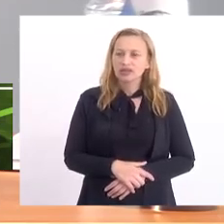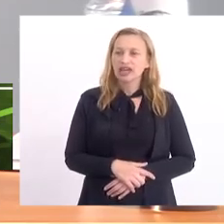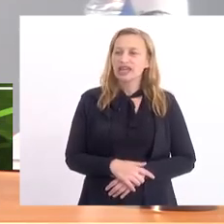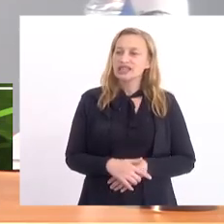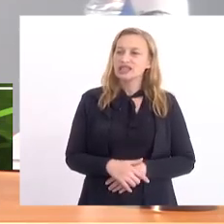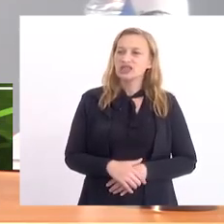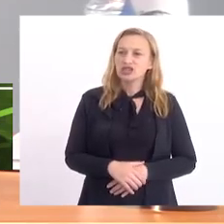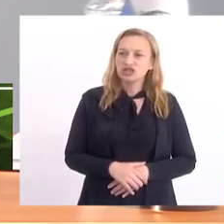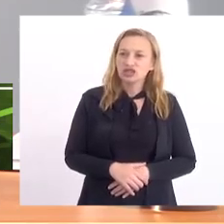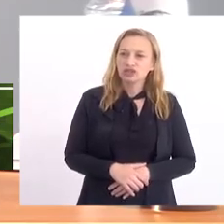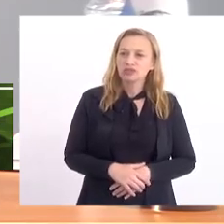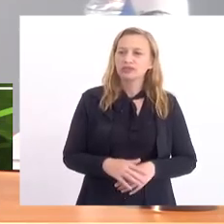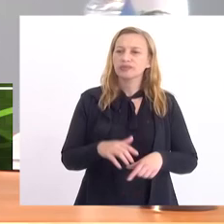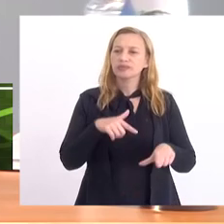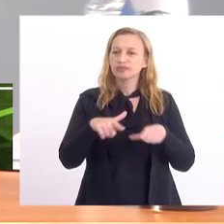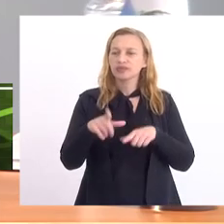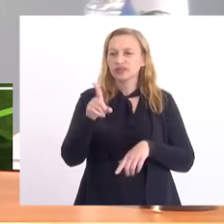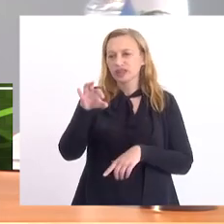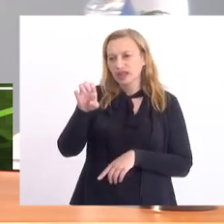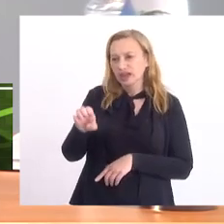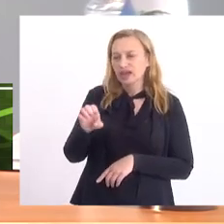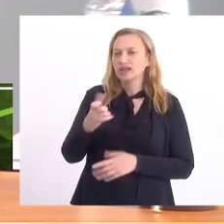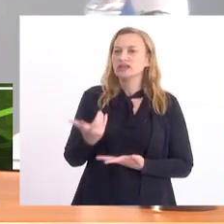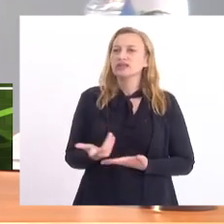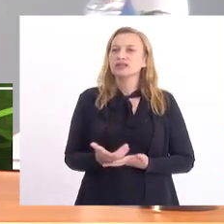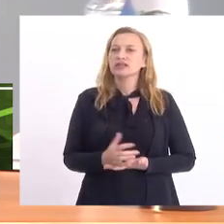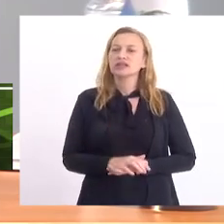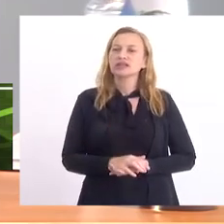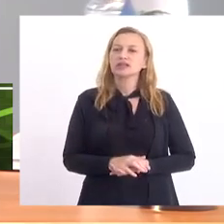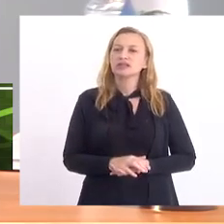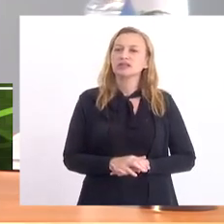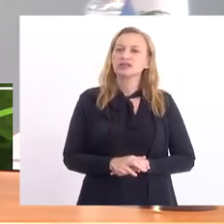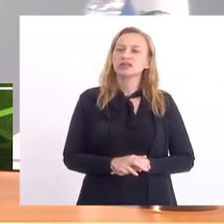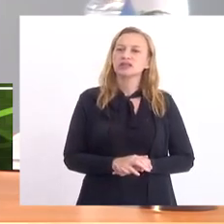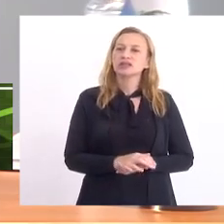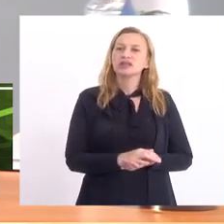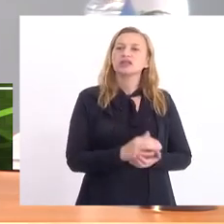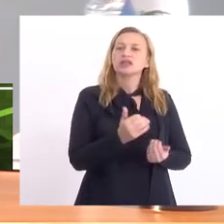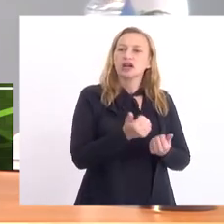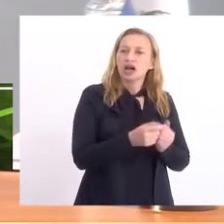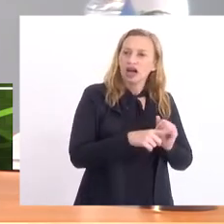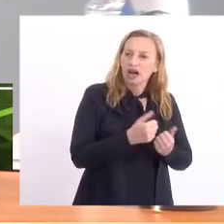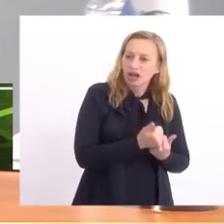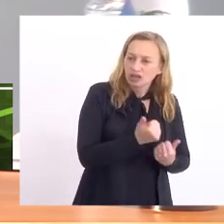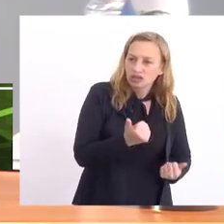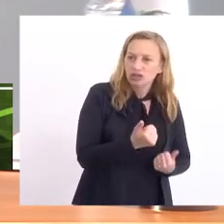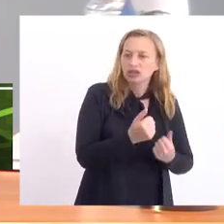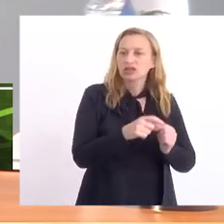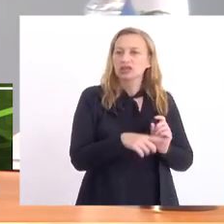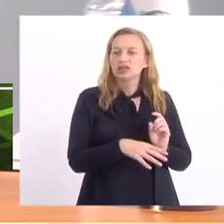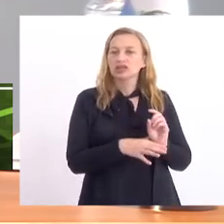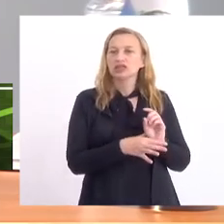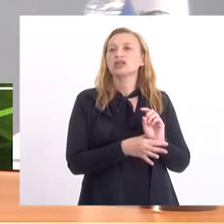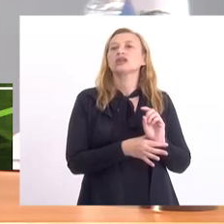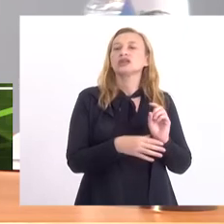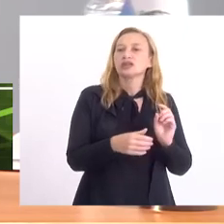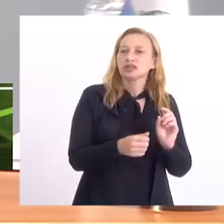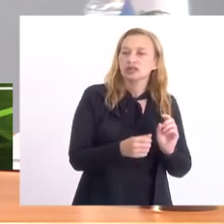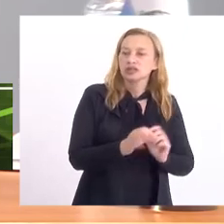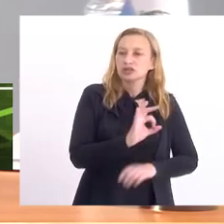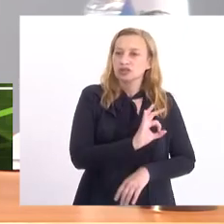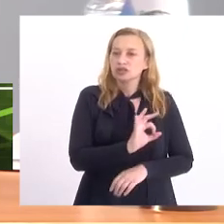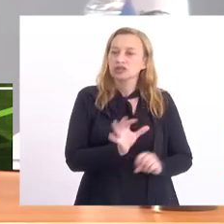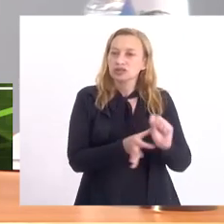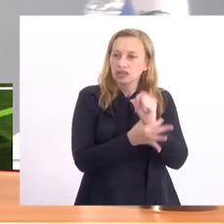Degase é gigante. Então, vão ser auxiliares socioeducativos, vão ser psicólogos, enfermeiros, técnicos